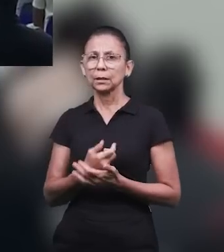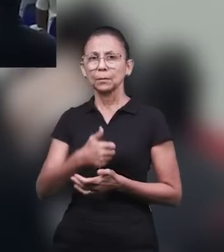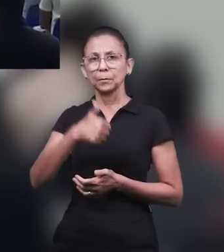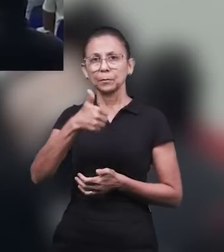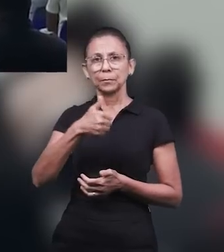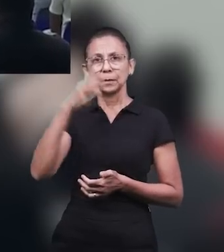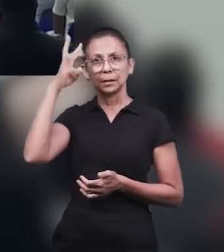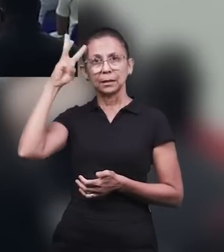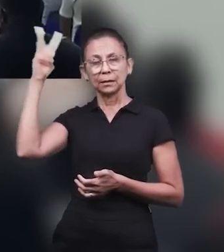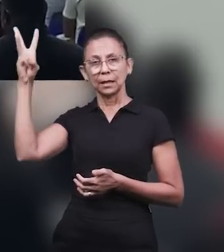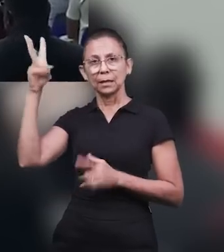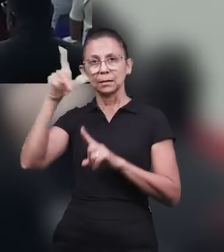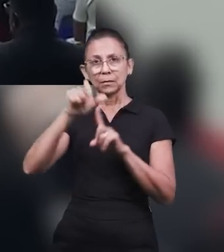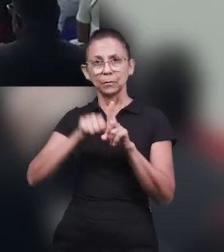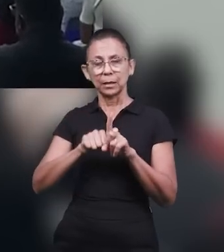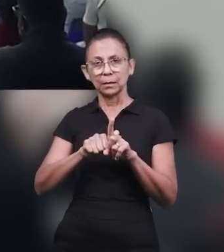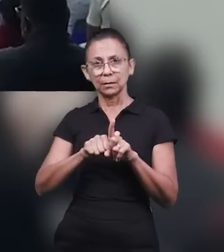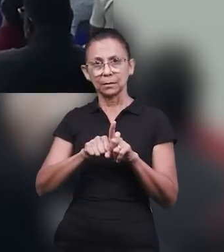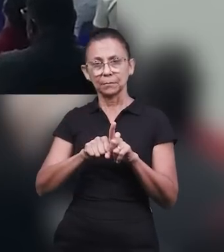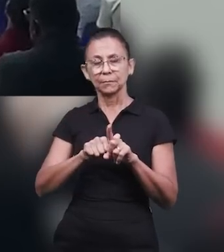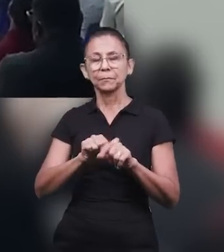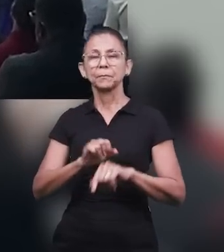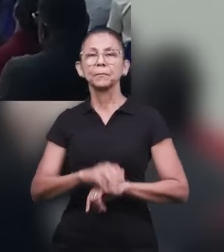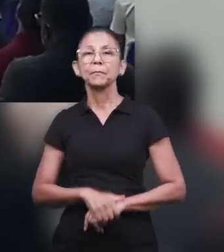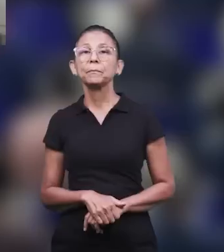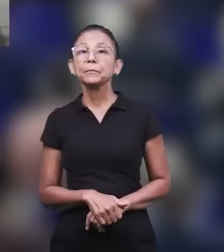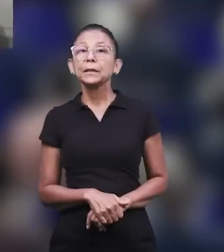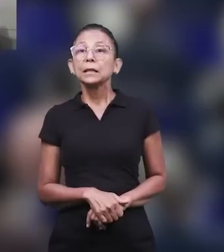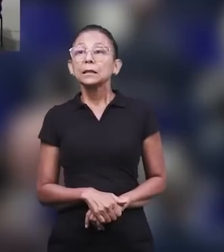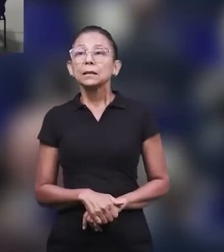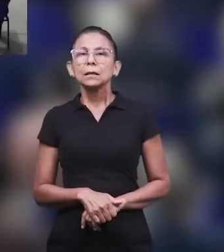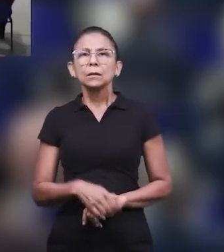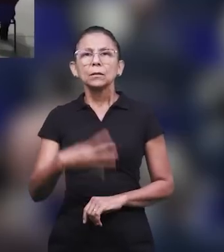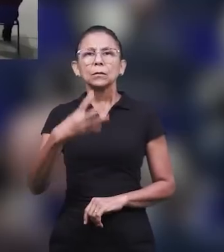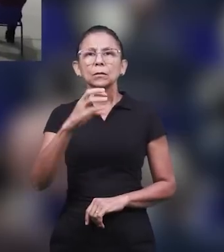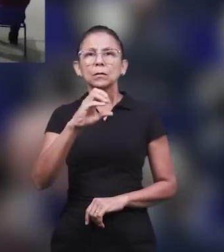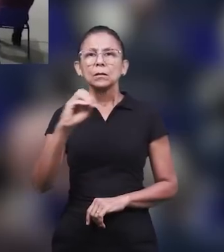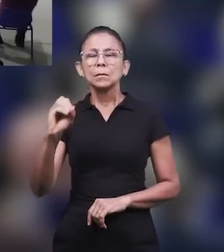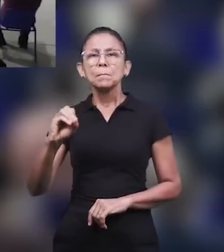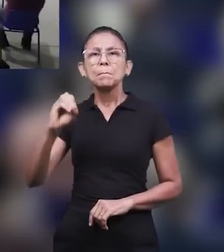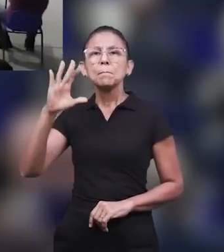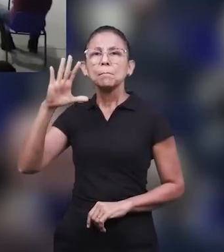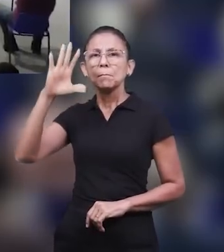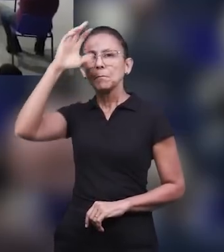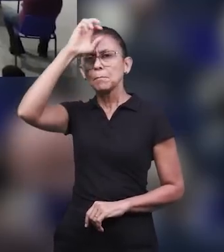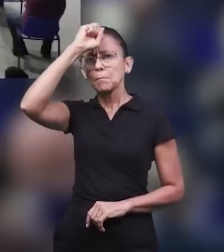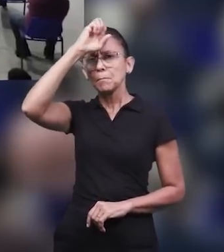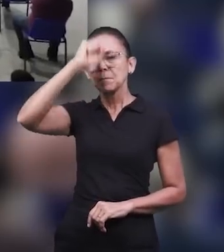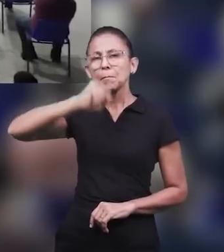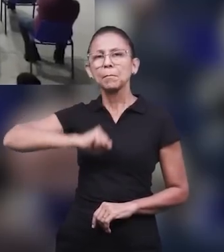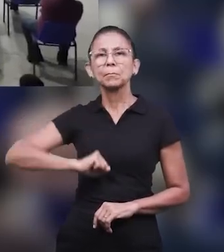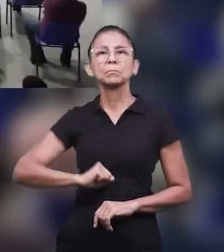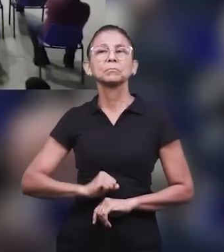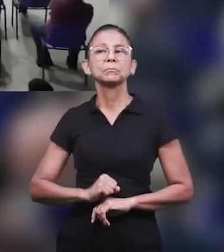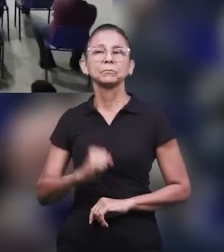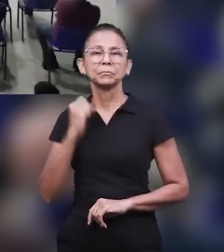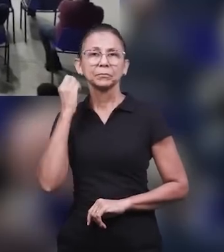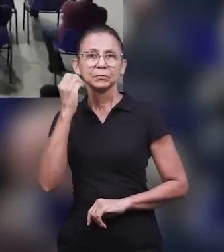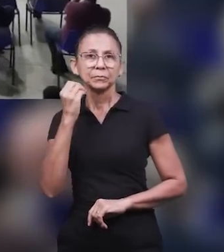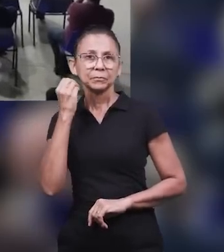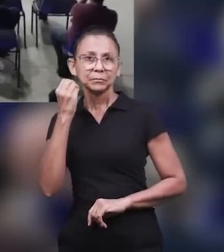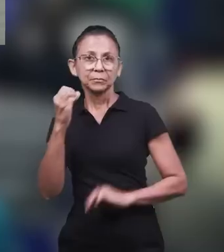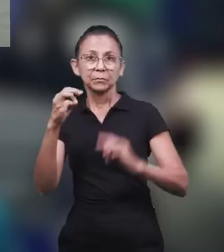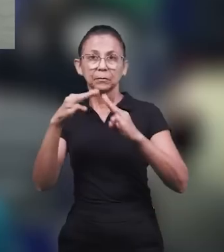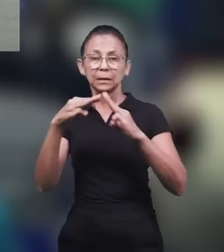de cada mês. Nesta aí, cerca de 400 irmãos aprenderam mais do Senhor, tanto no Manaim quanto pela transmissão